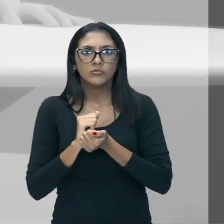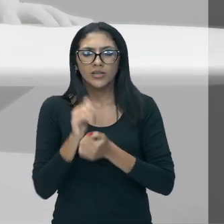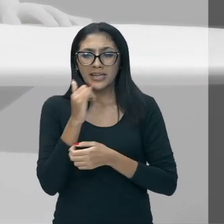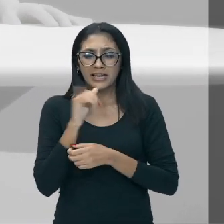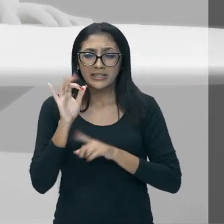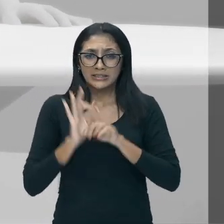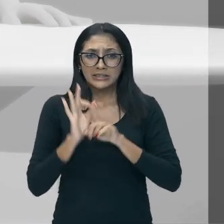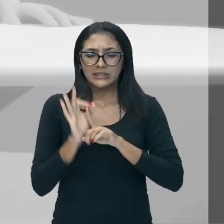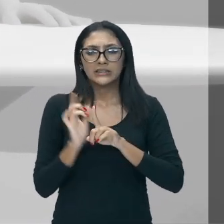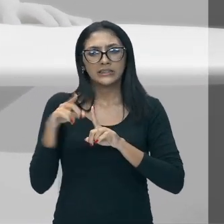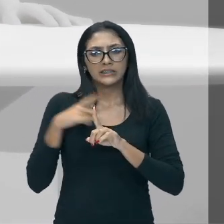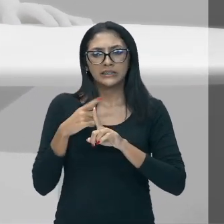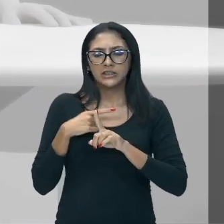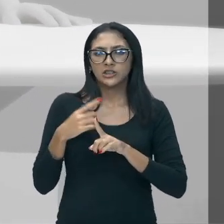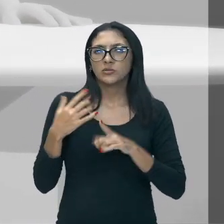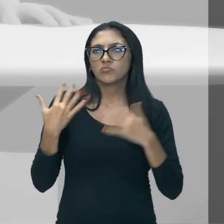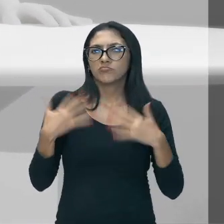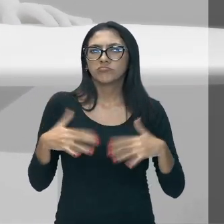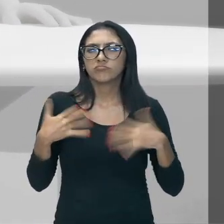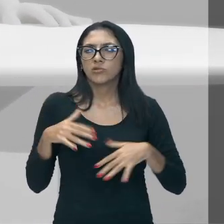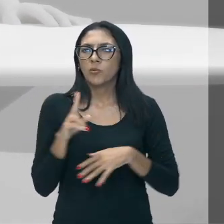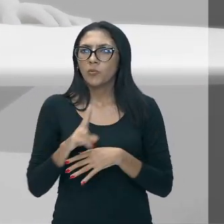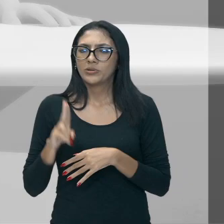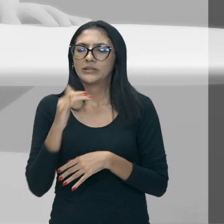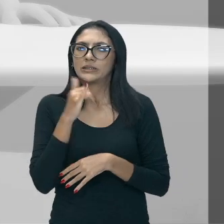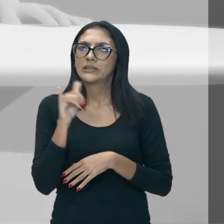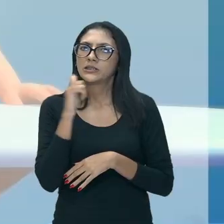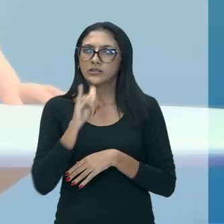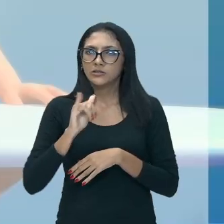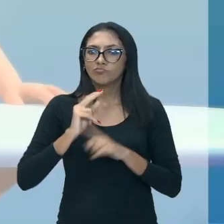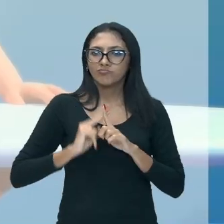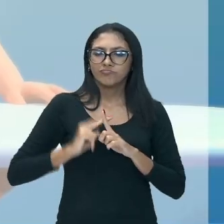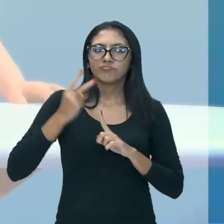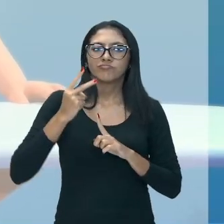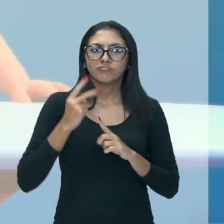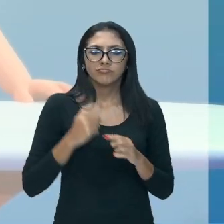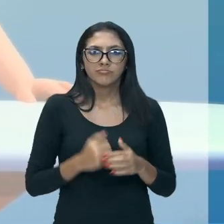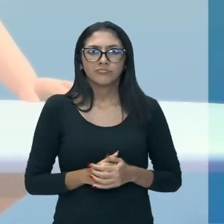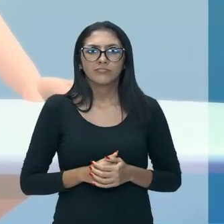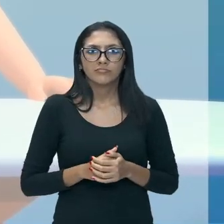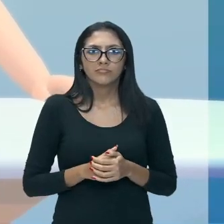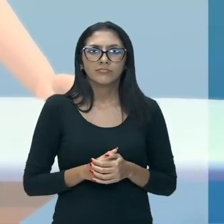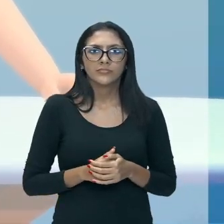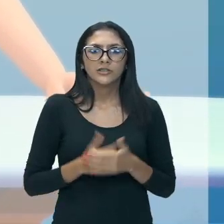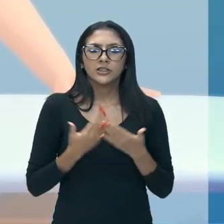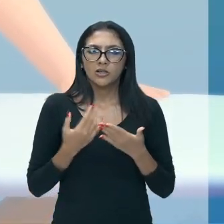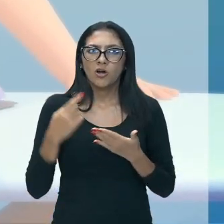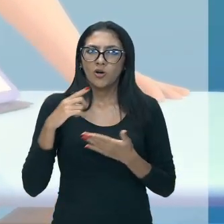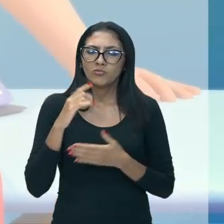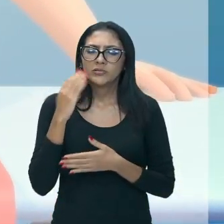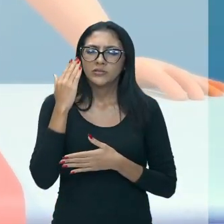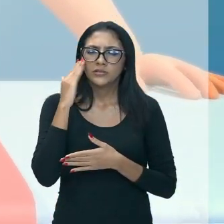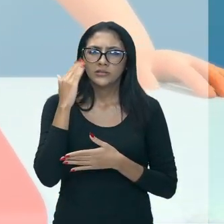de energia elétrica. Então, você já sabe que no momento que eu estou falando aí